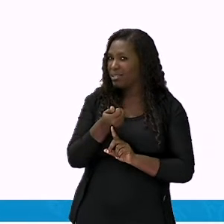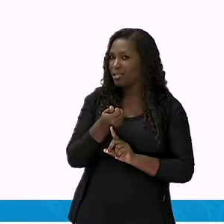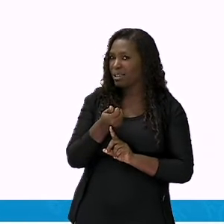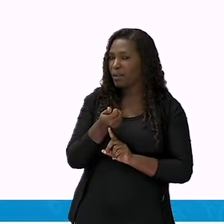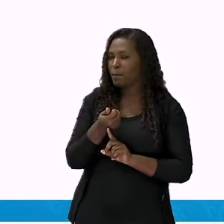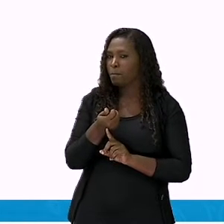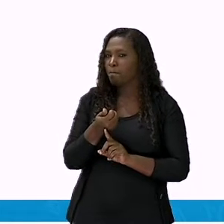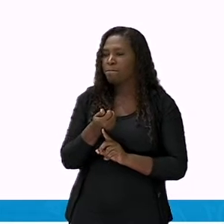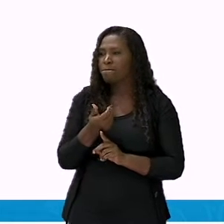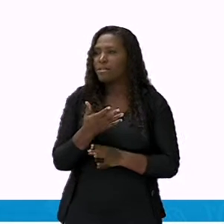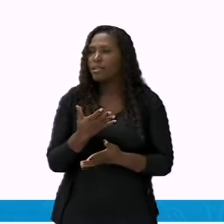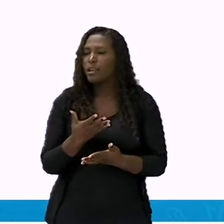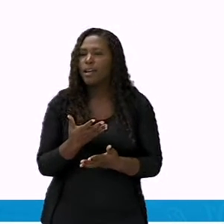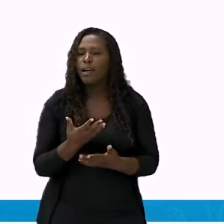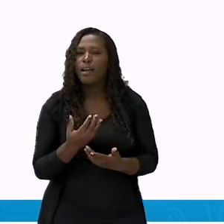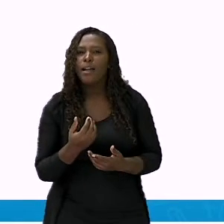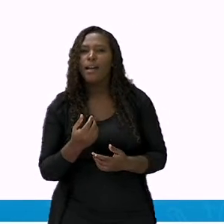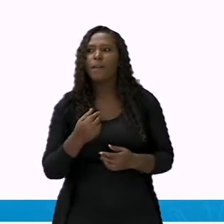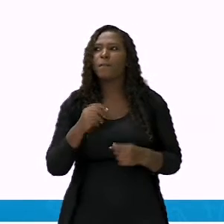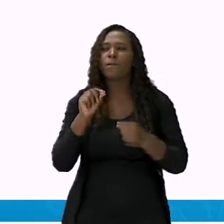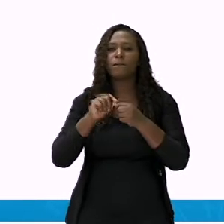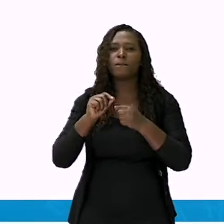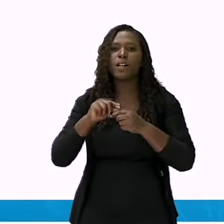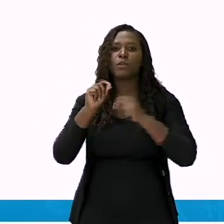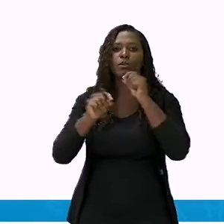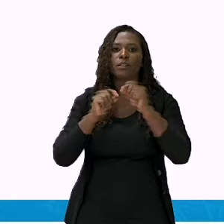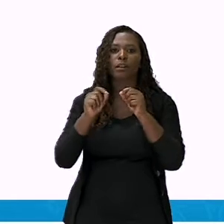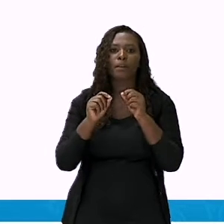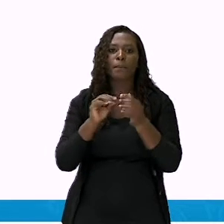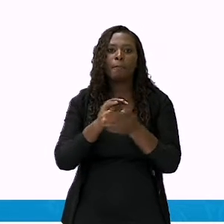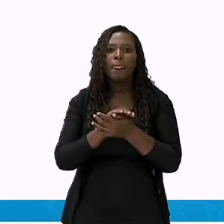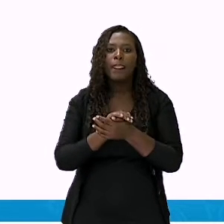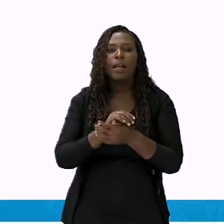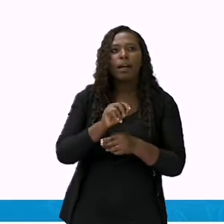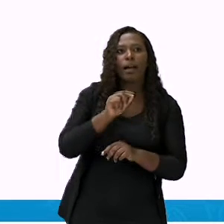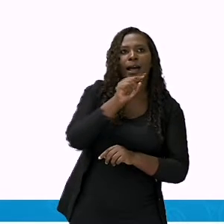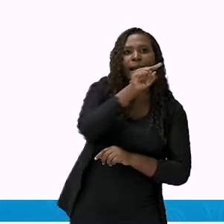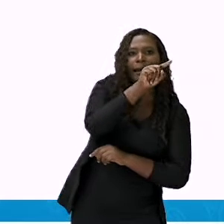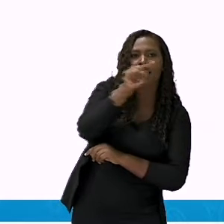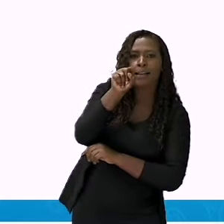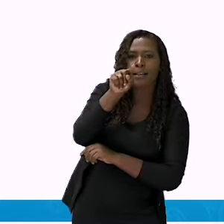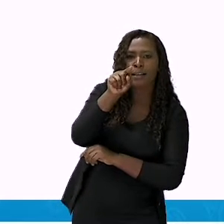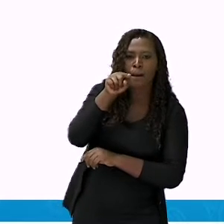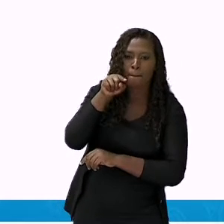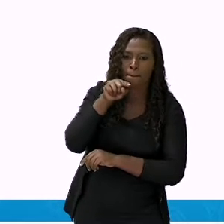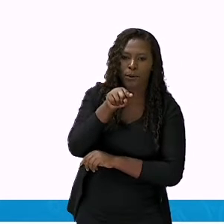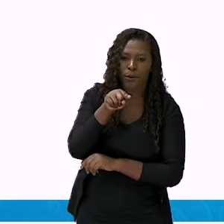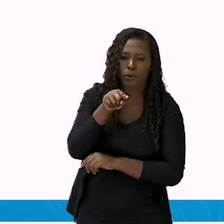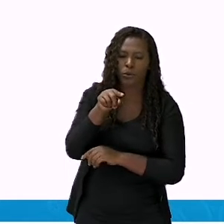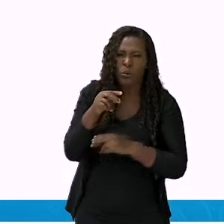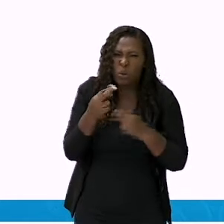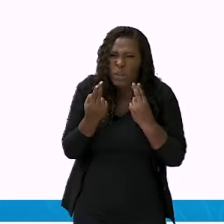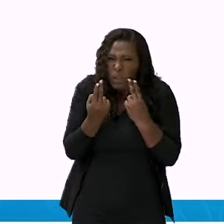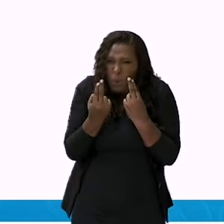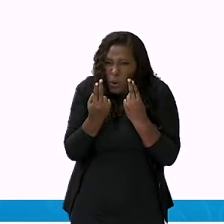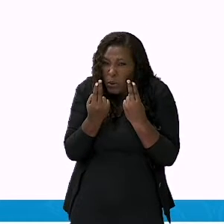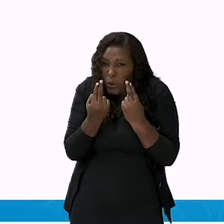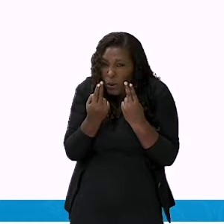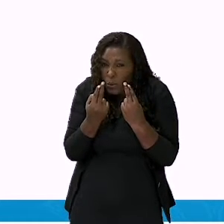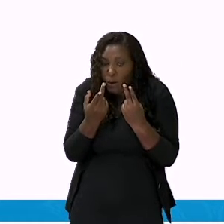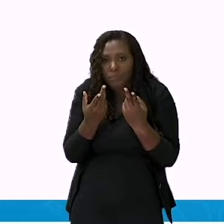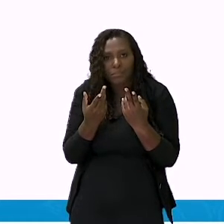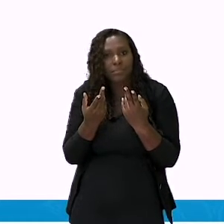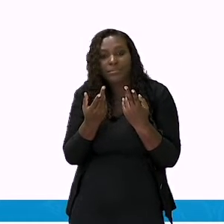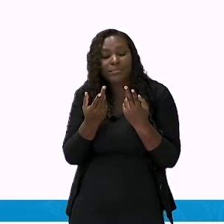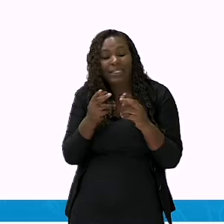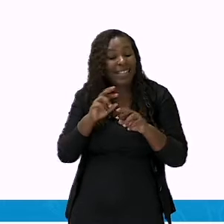se permite a não fazer a mesma linha da mesma forma que ele fez em um e de fazer na outra. Ele pode